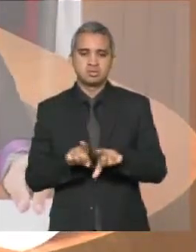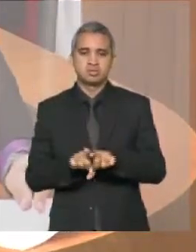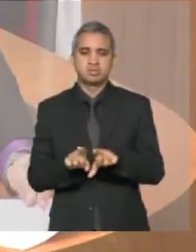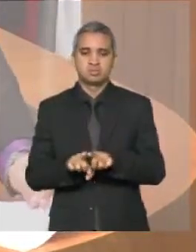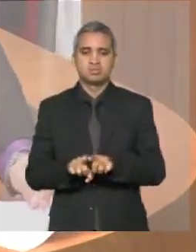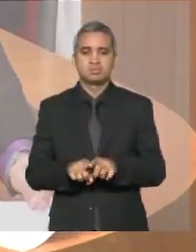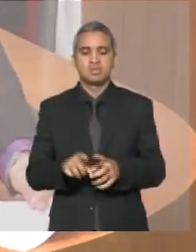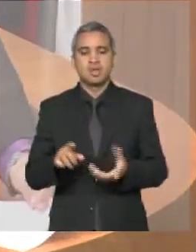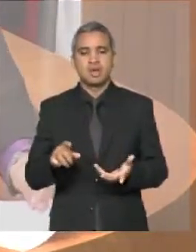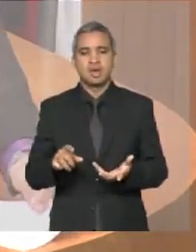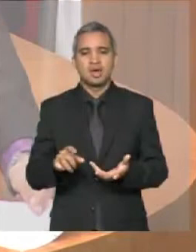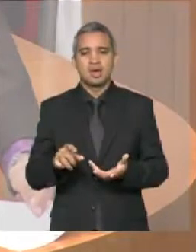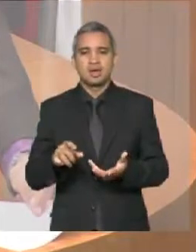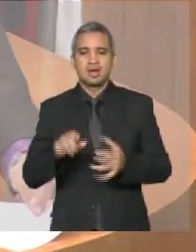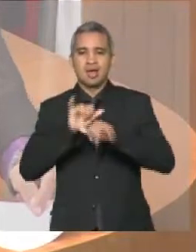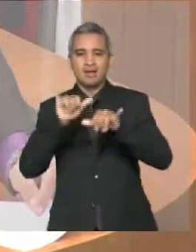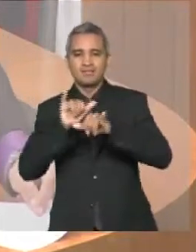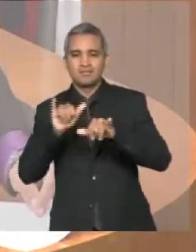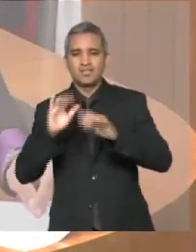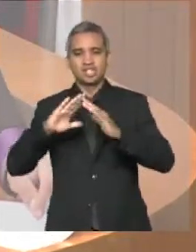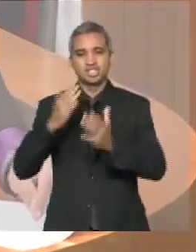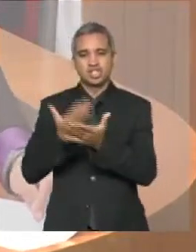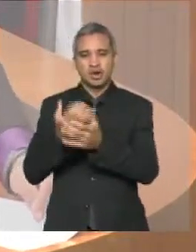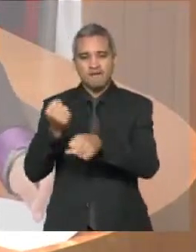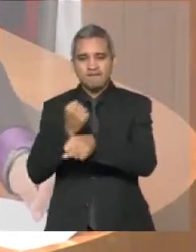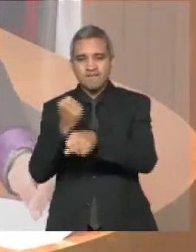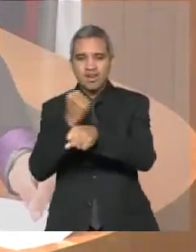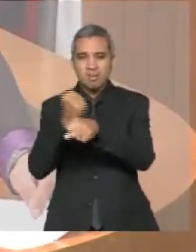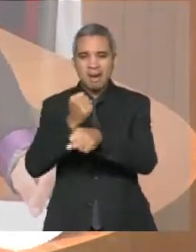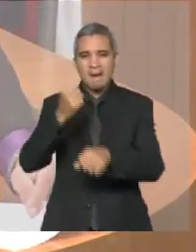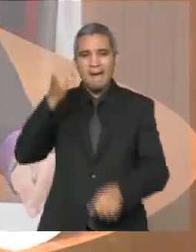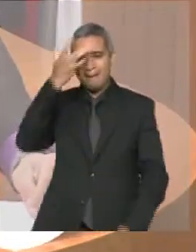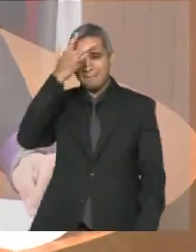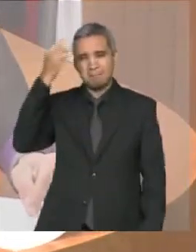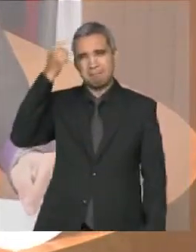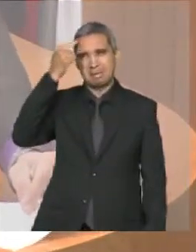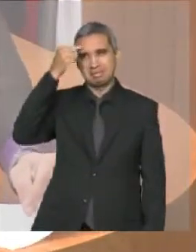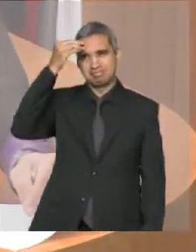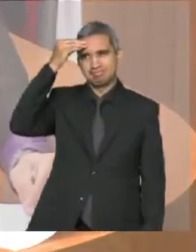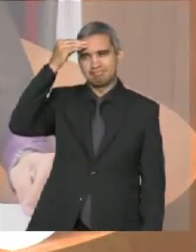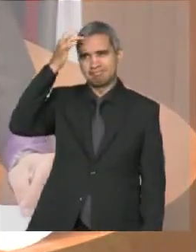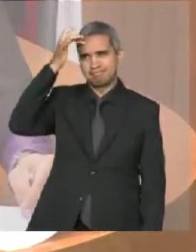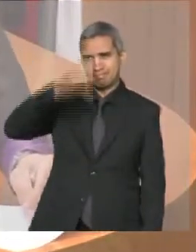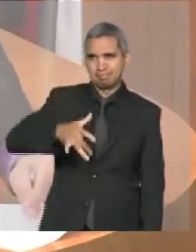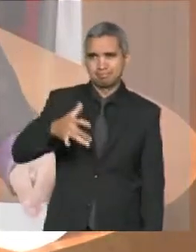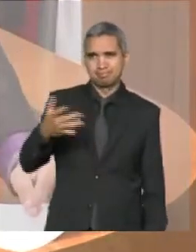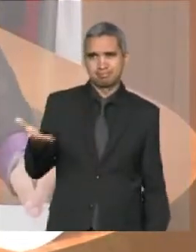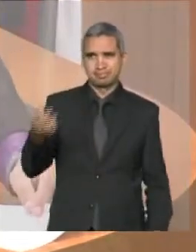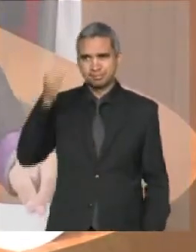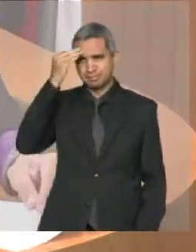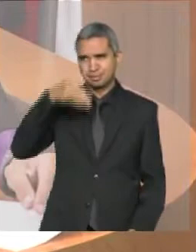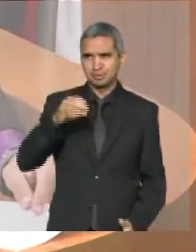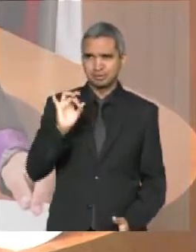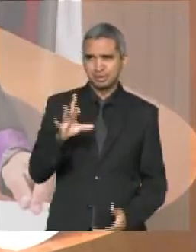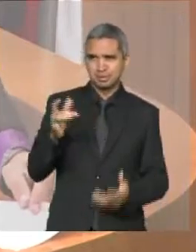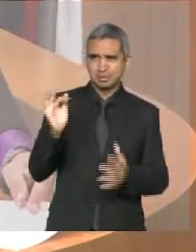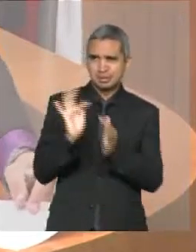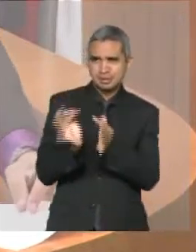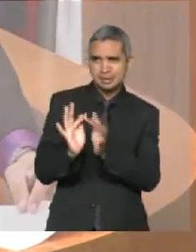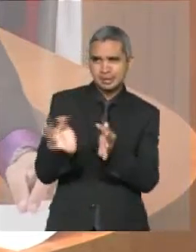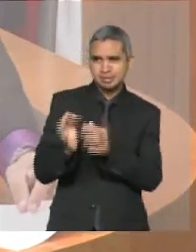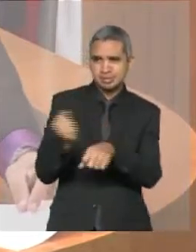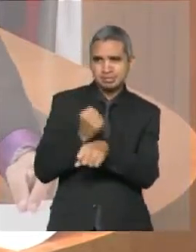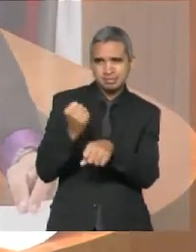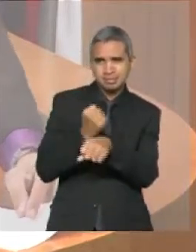alguém pode pensar que isso é uma coisa pequena e não é. A reforma de uma escola dá as condições para a aprendizagem, a